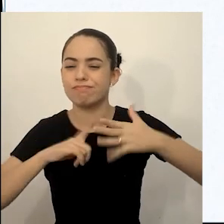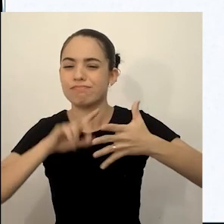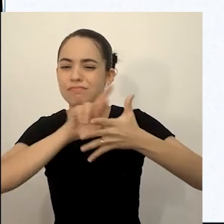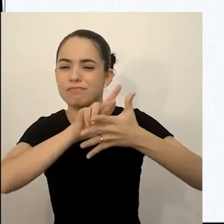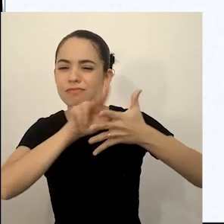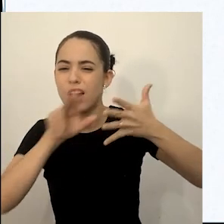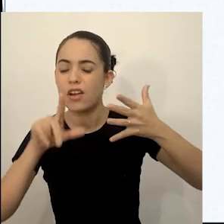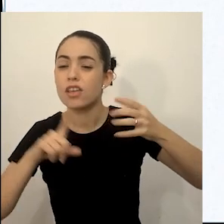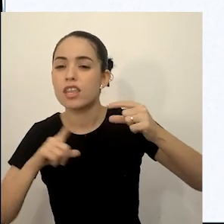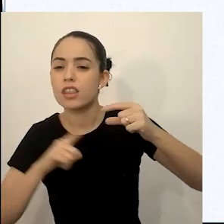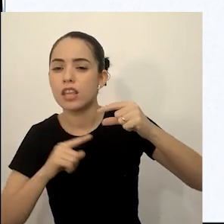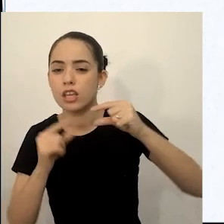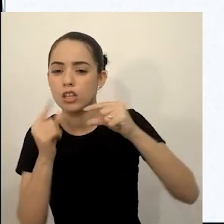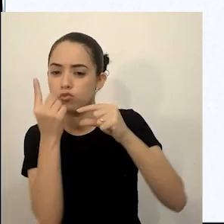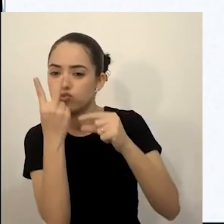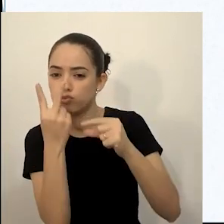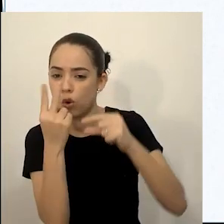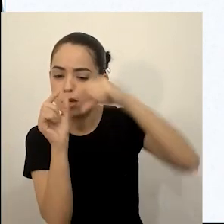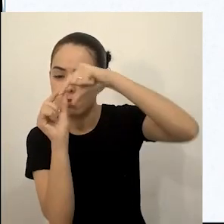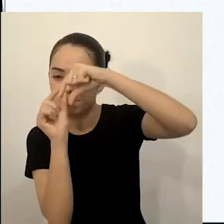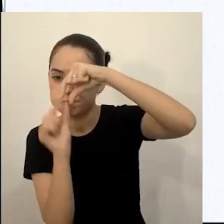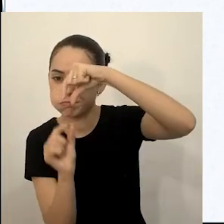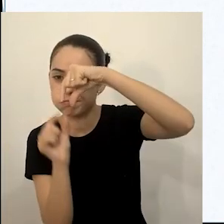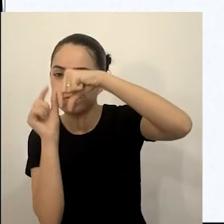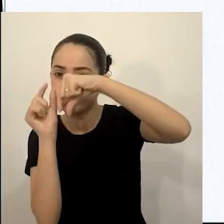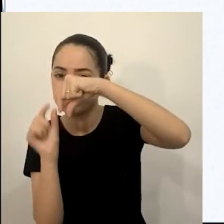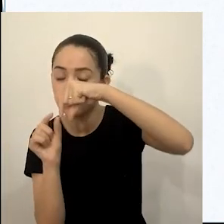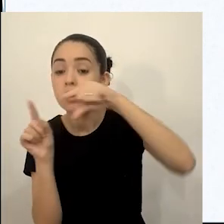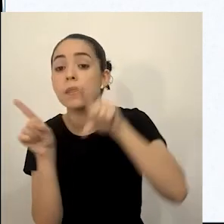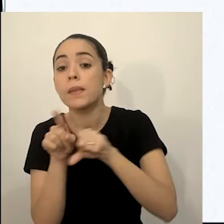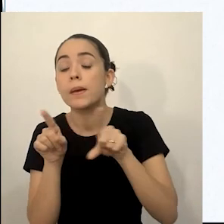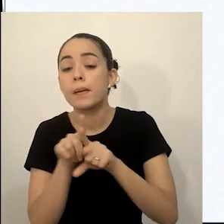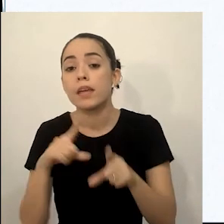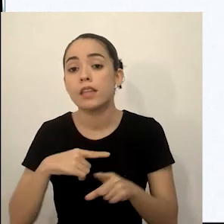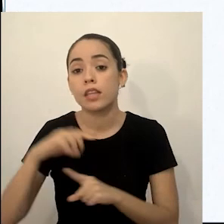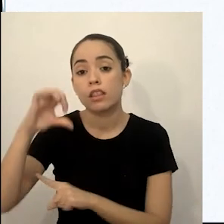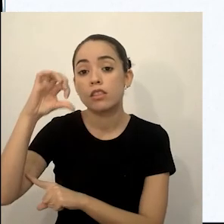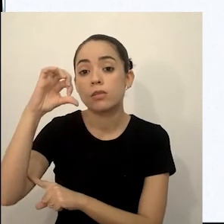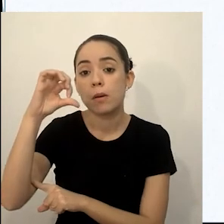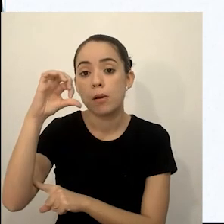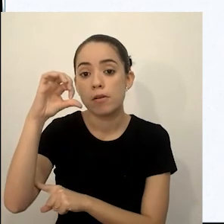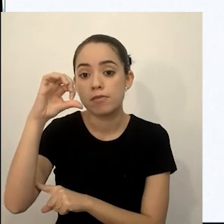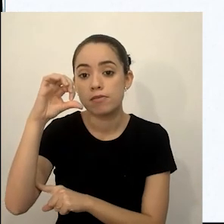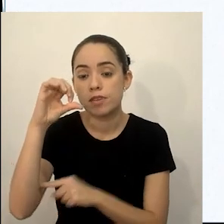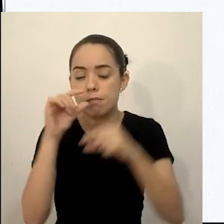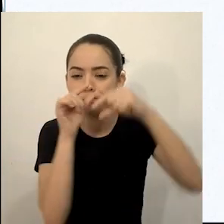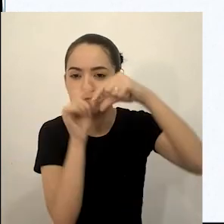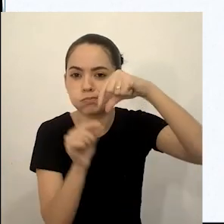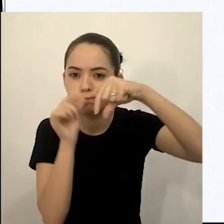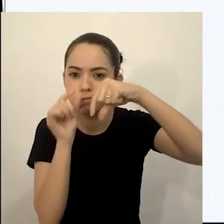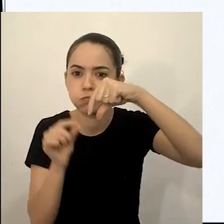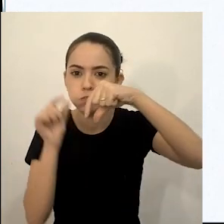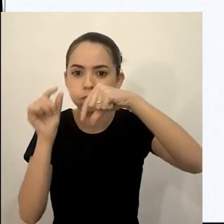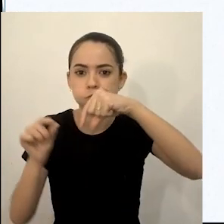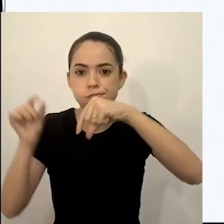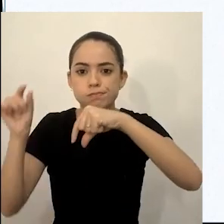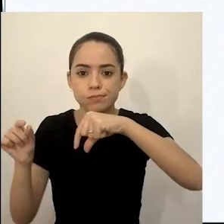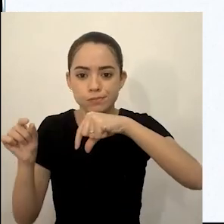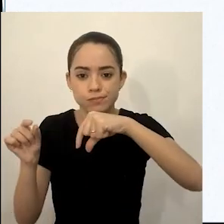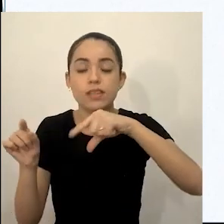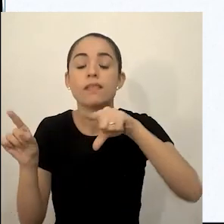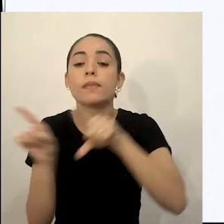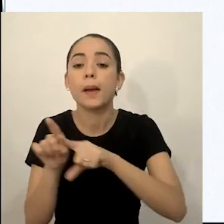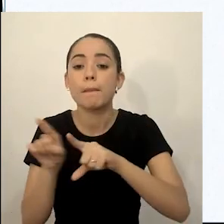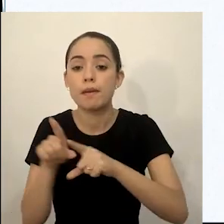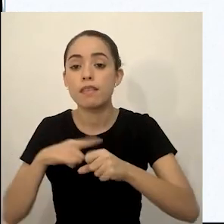2 microtúbulos centrais e 9 pares periféricos,